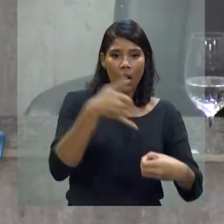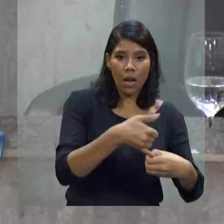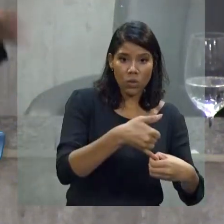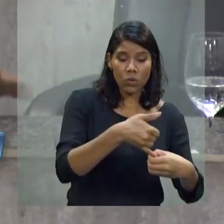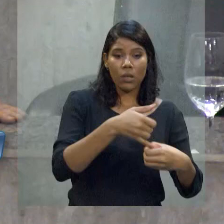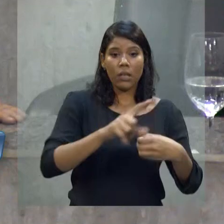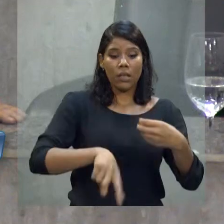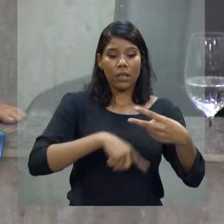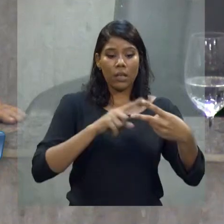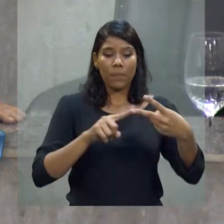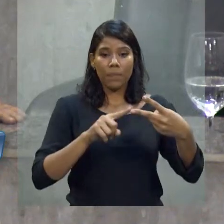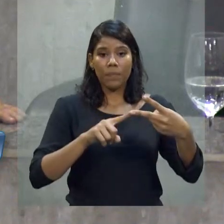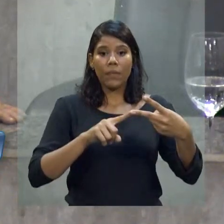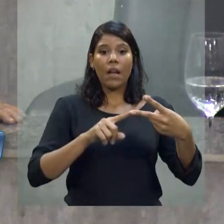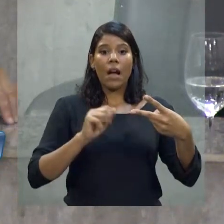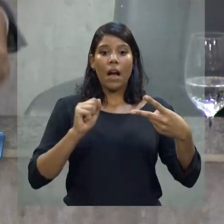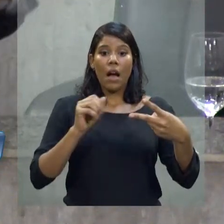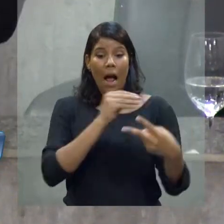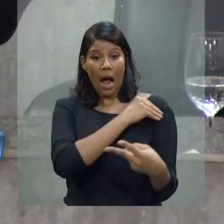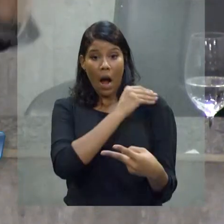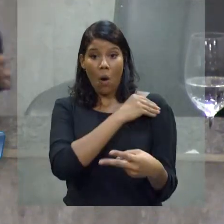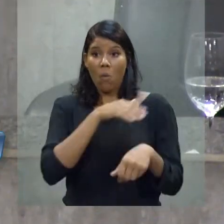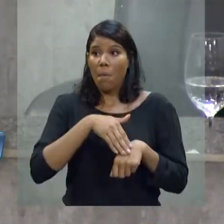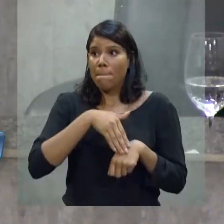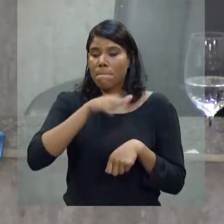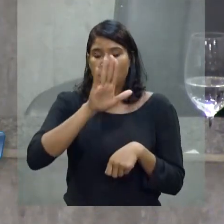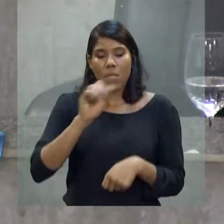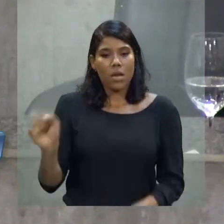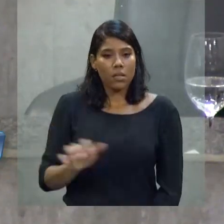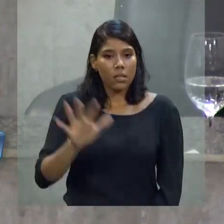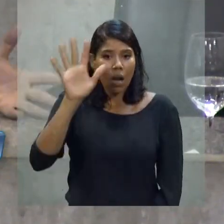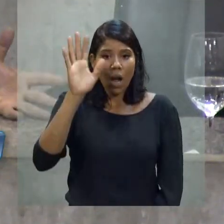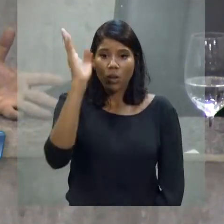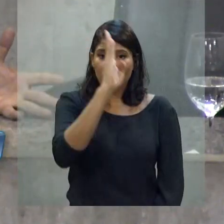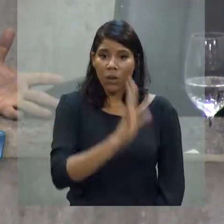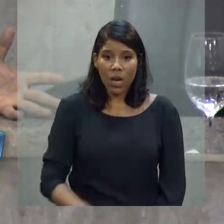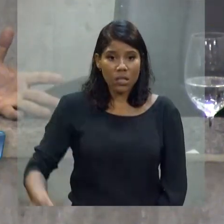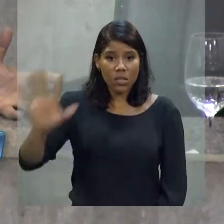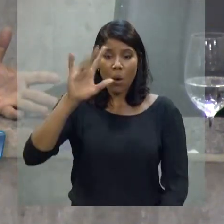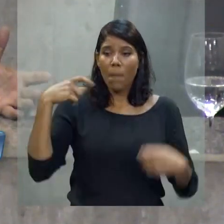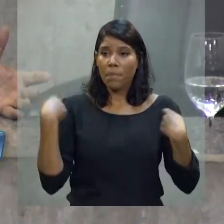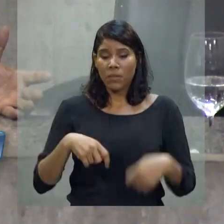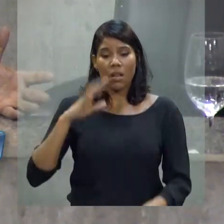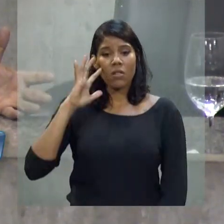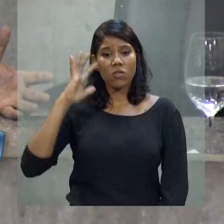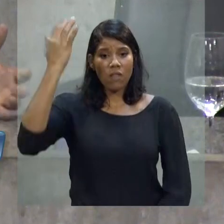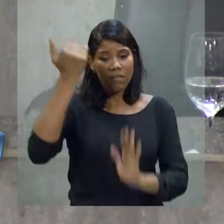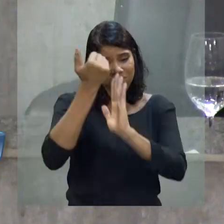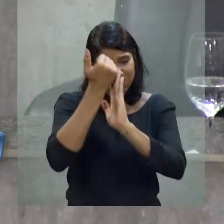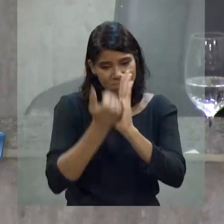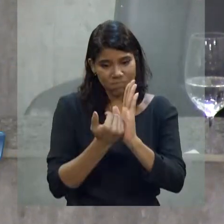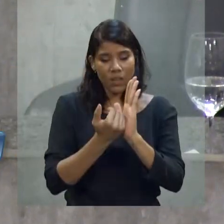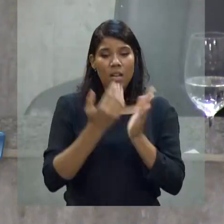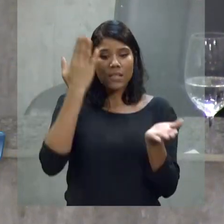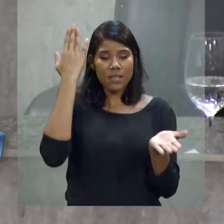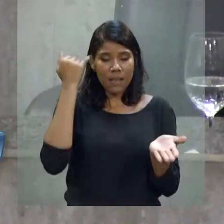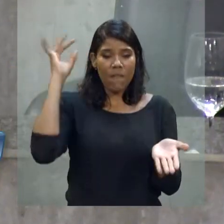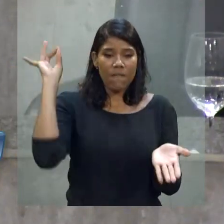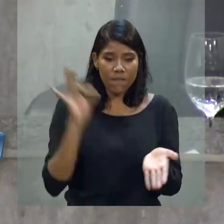mais caro, às vezes, do Ceará e do Brasil. Precisa encontrar uma saída para isso. E a gente sabe que, no